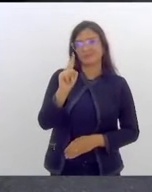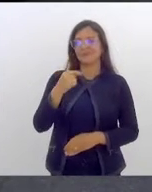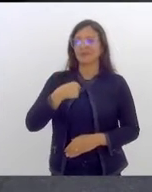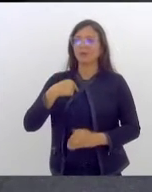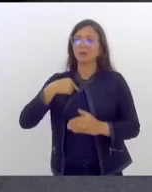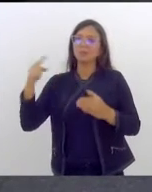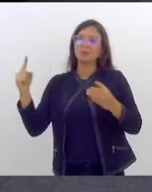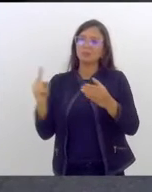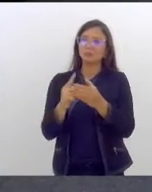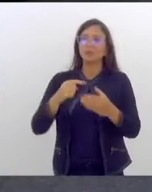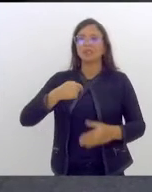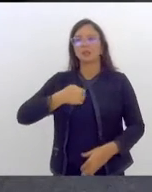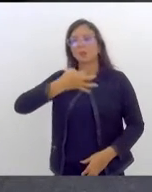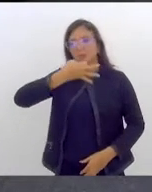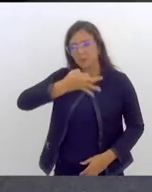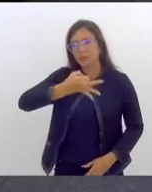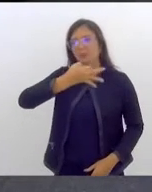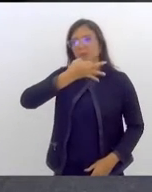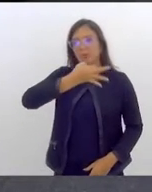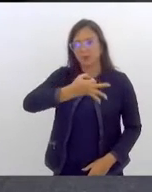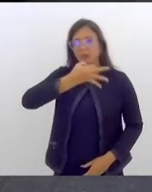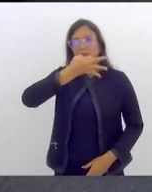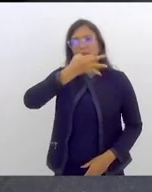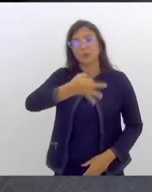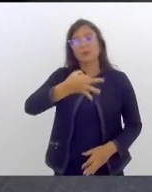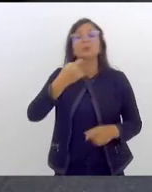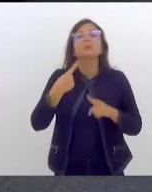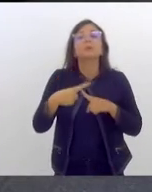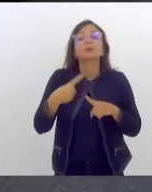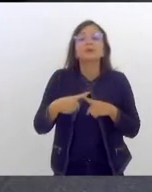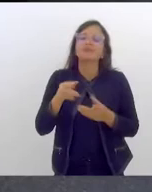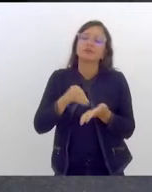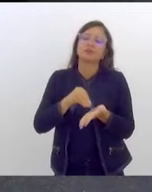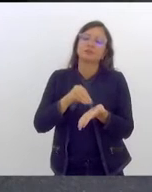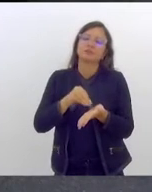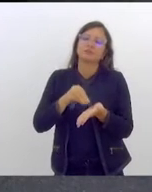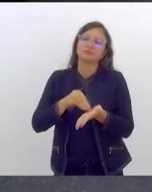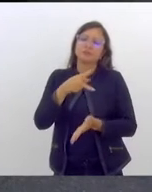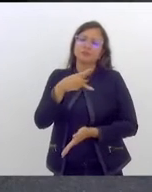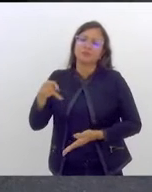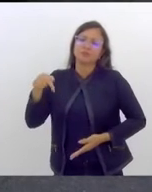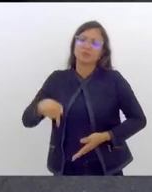vem o dano parecer na comissão pela ausência do mesmo